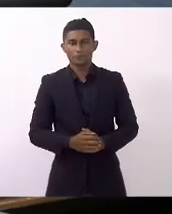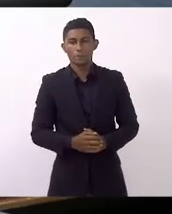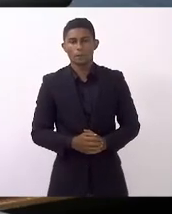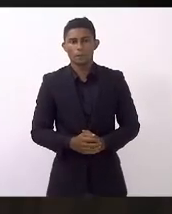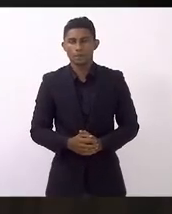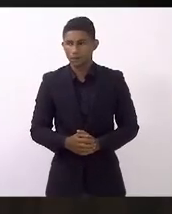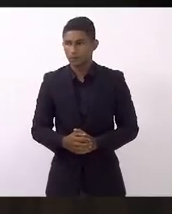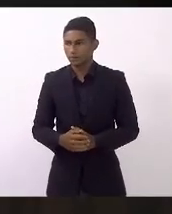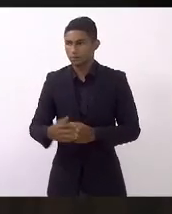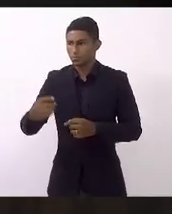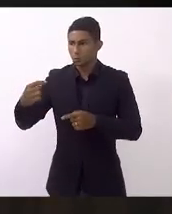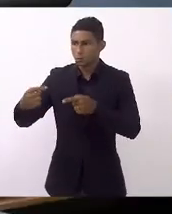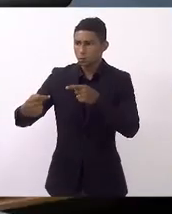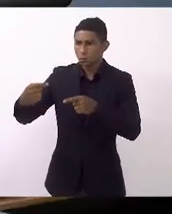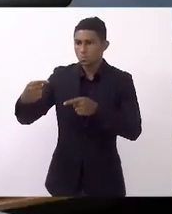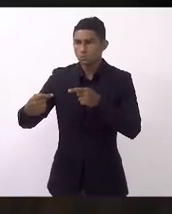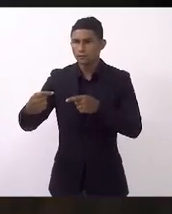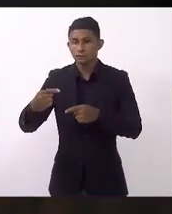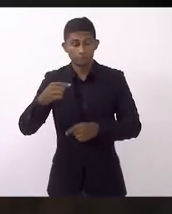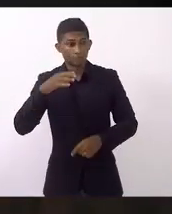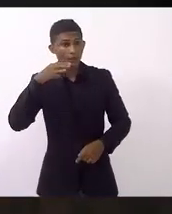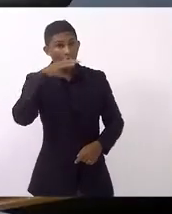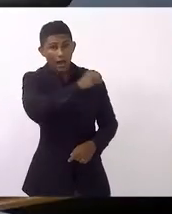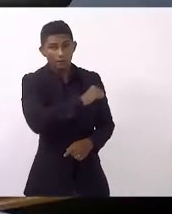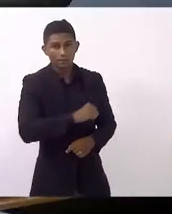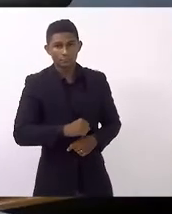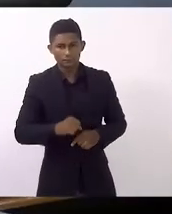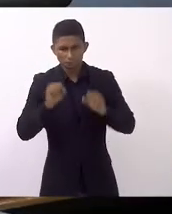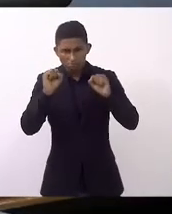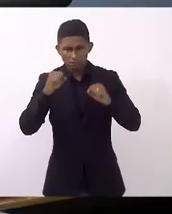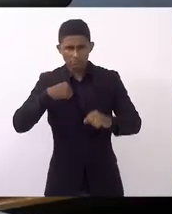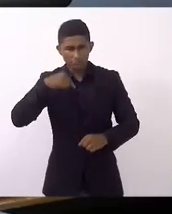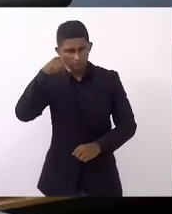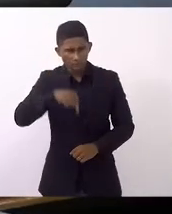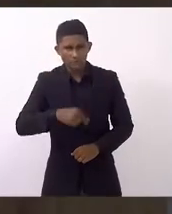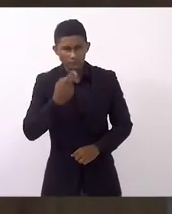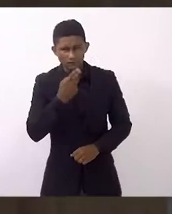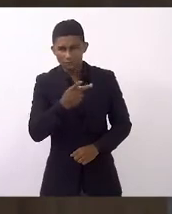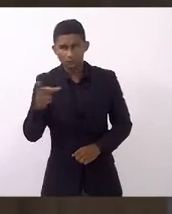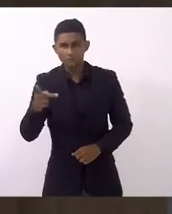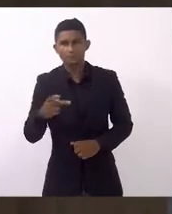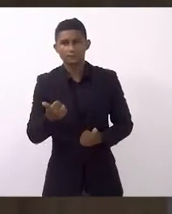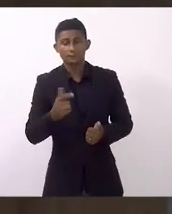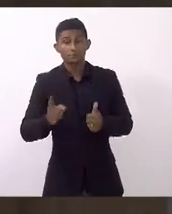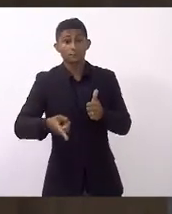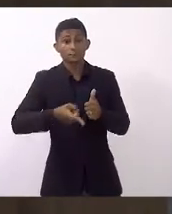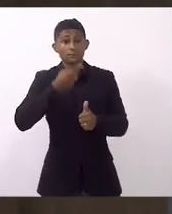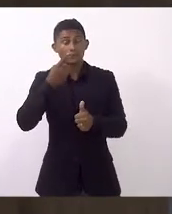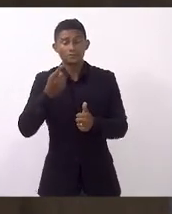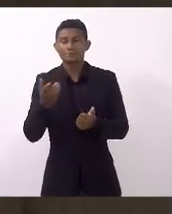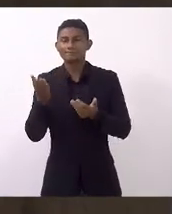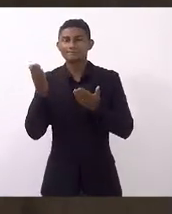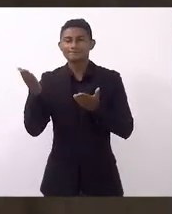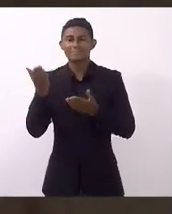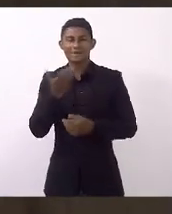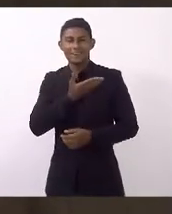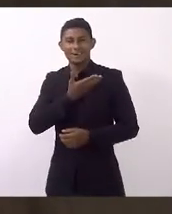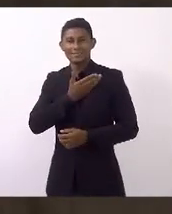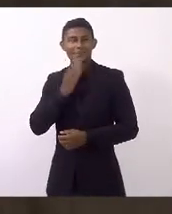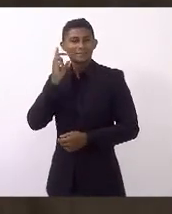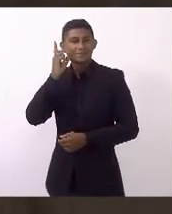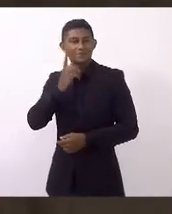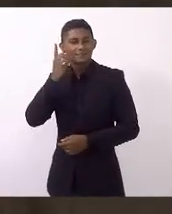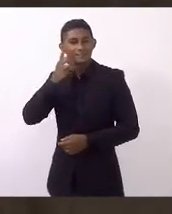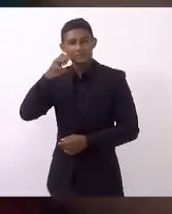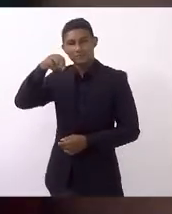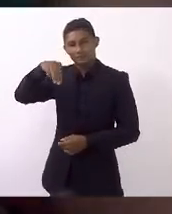Para discutir? Muito rápido, presidente. Tá. Pode ser aqui? Presidente, primeiro saudar minha querida amiga deputada Mônica